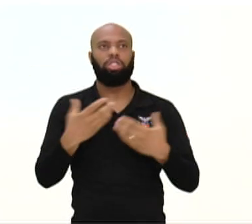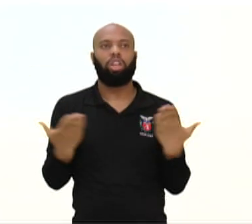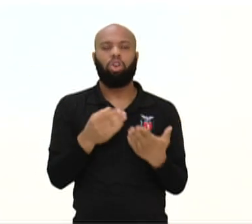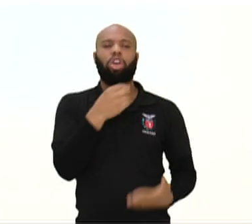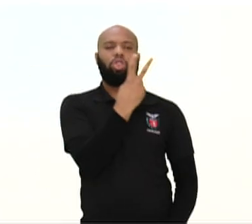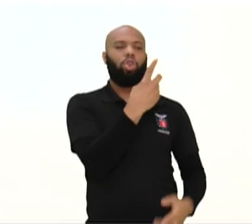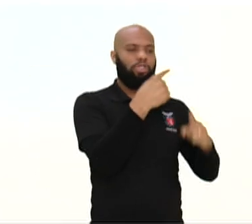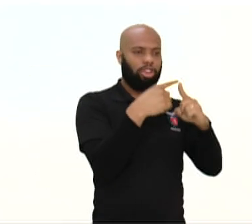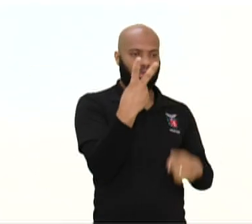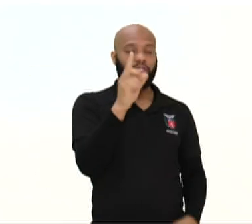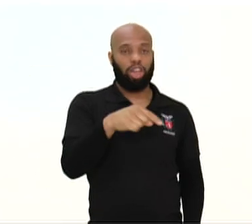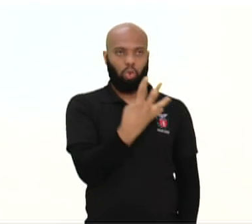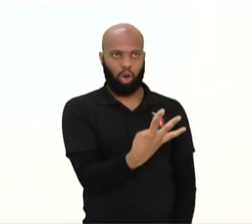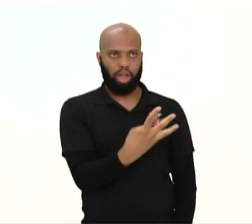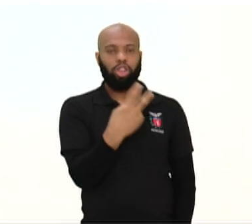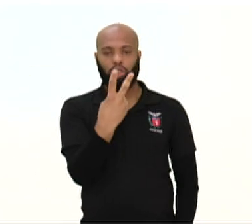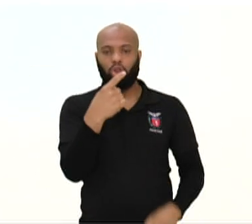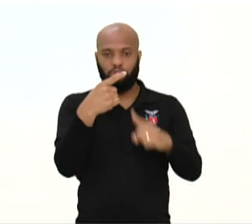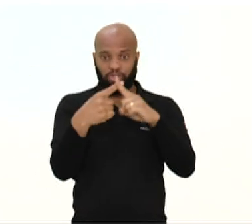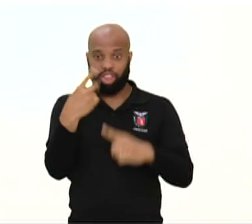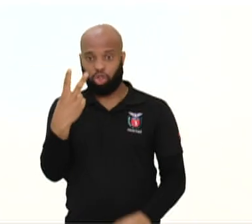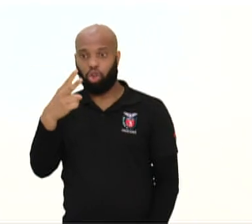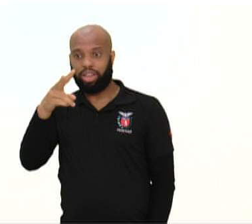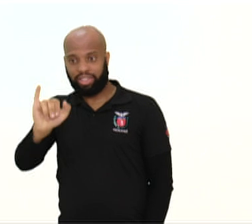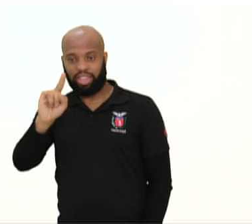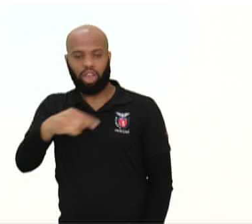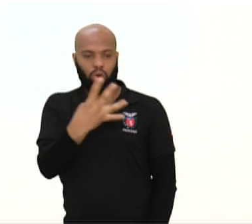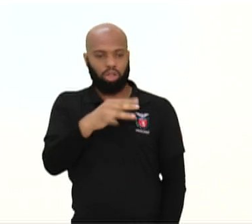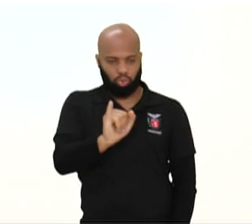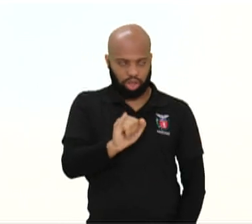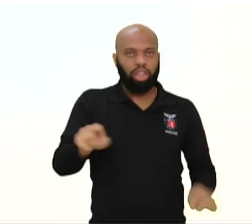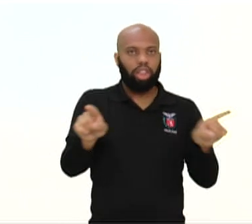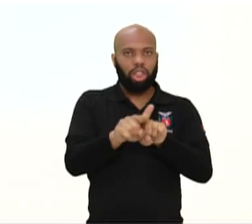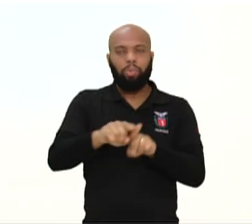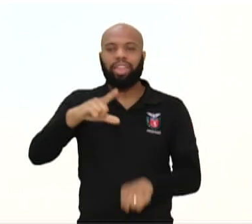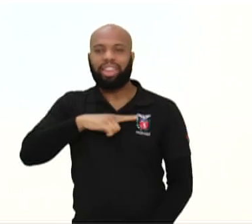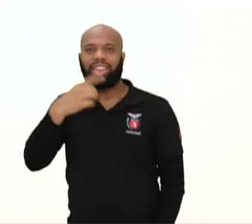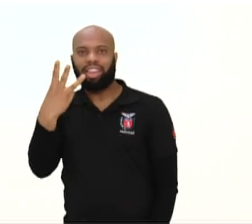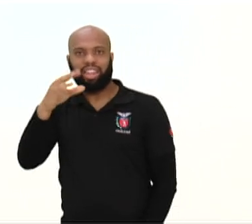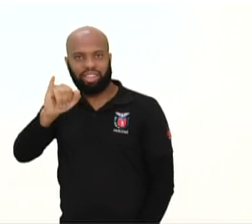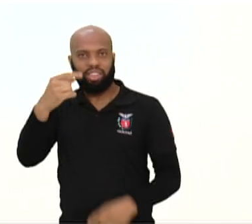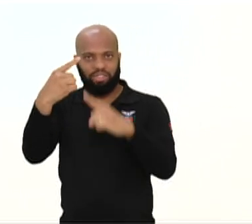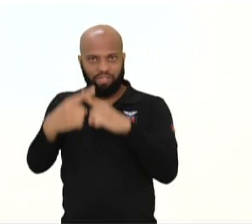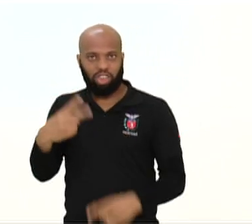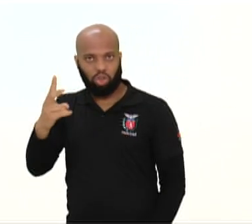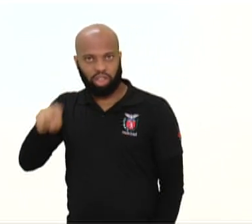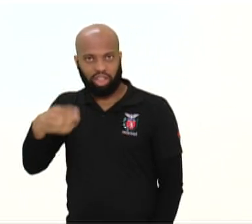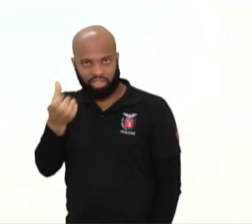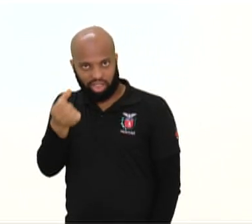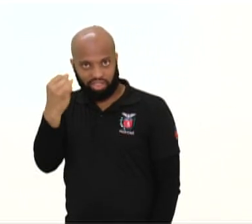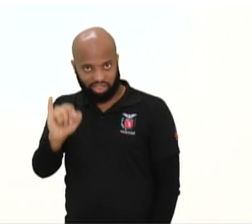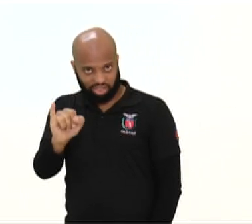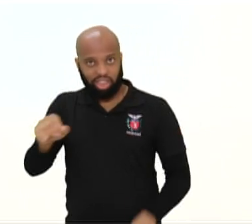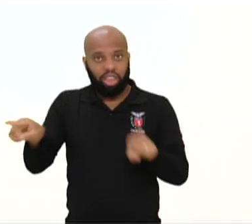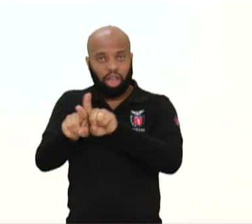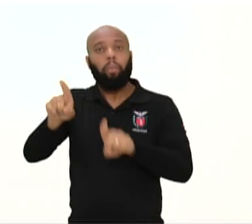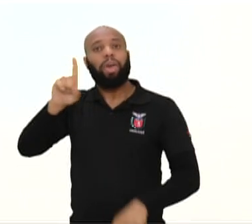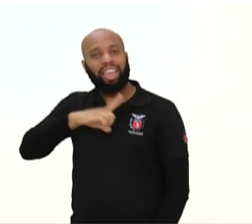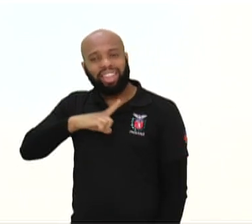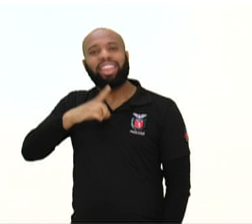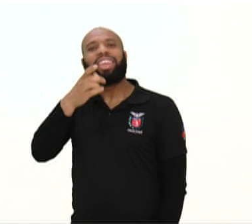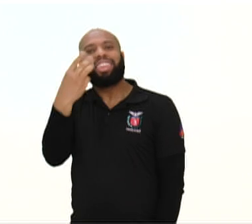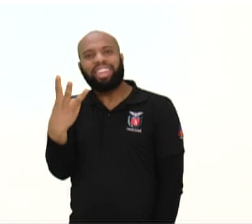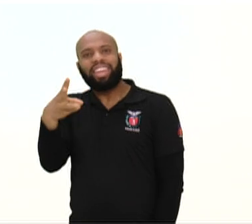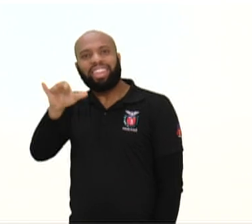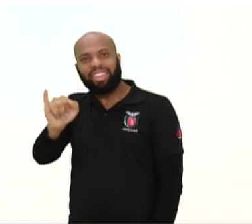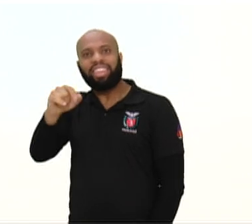2, 4. 2 vezes 2i, 4i. 3i vezes 2, 6i. 3i